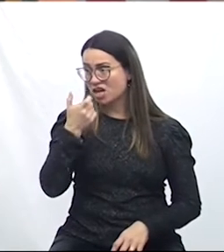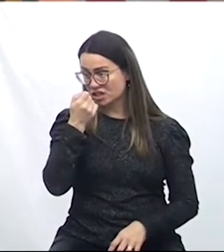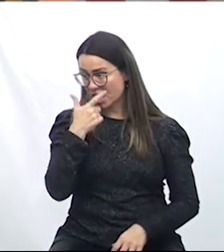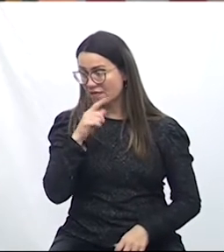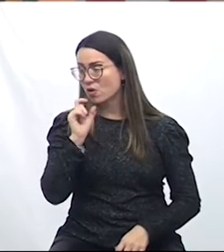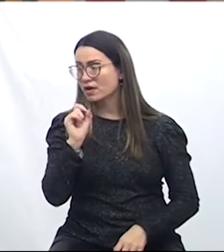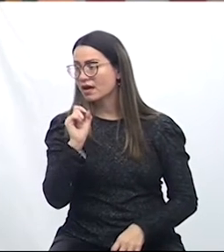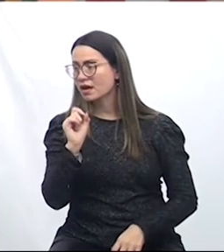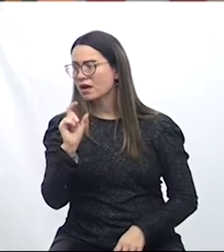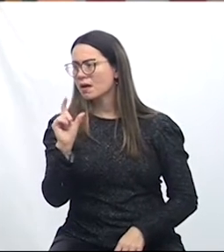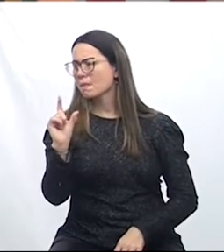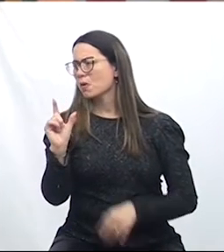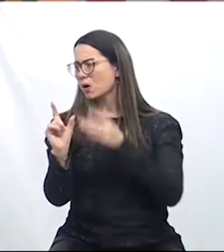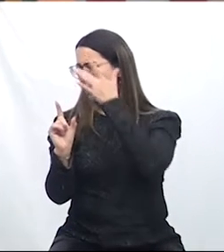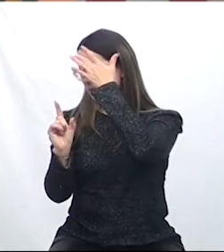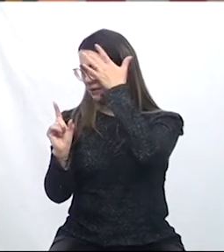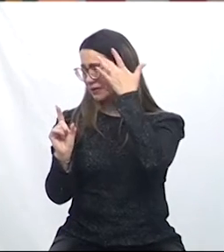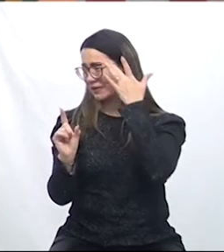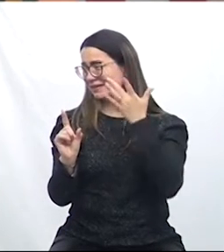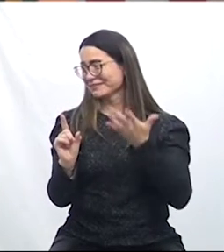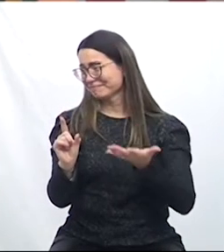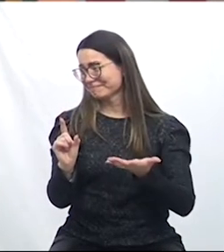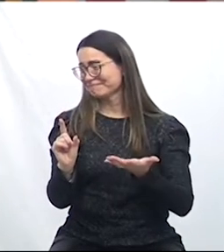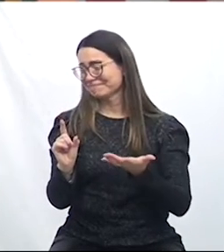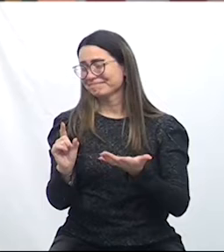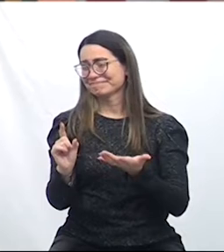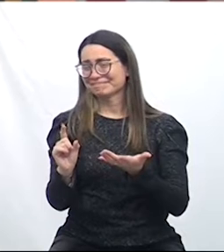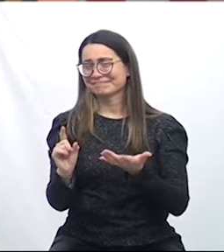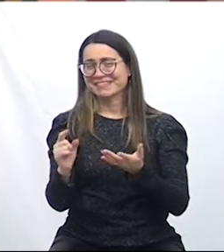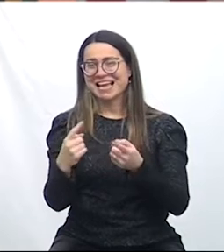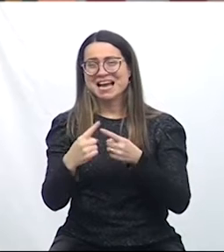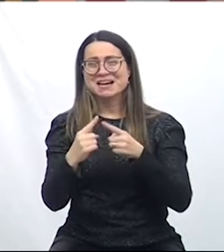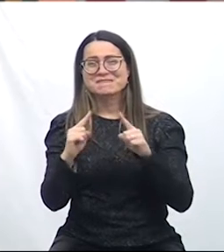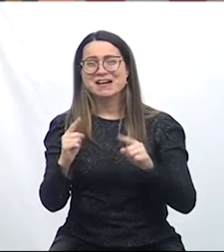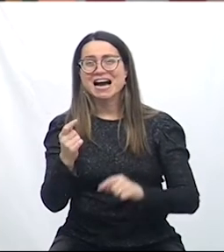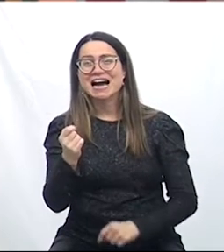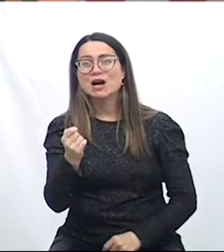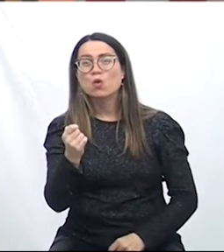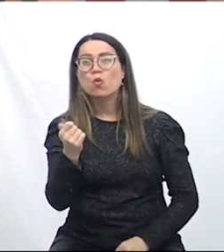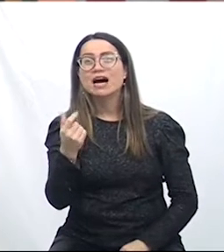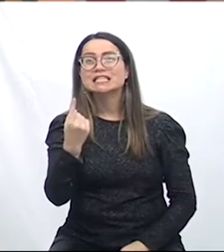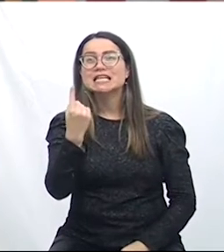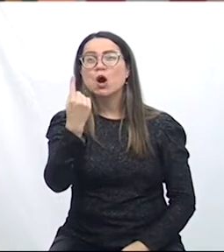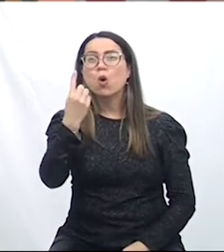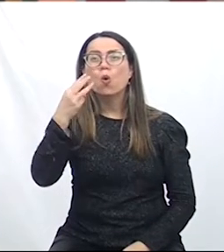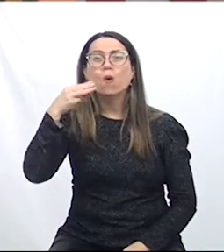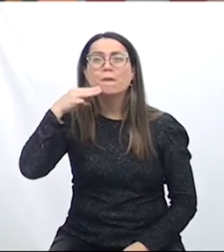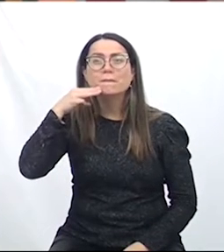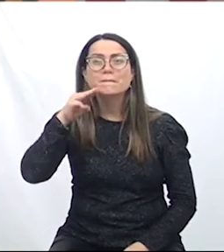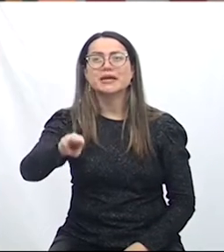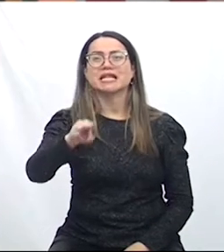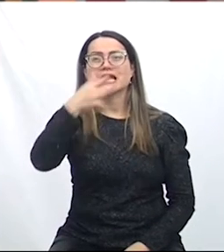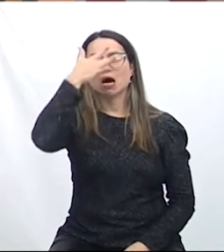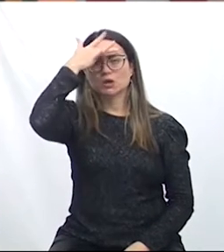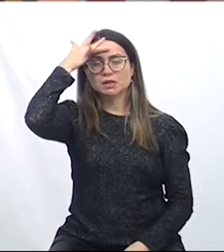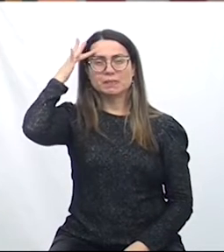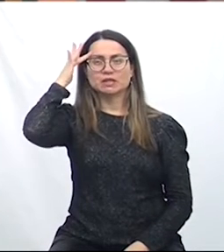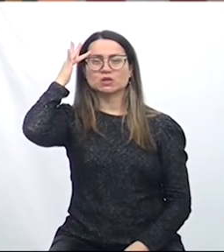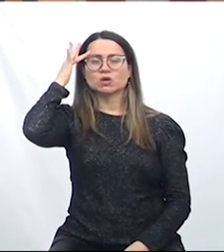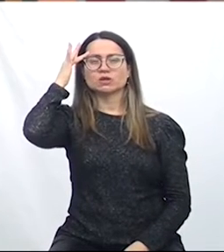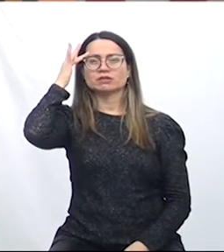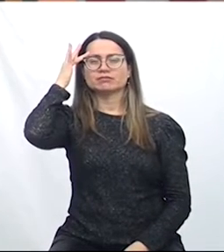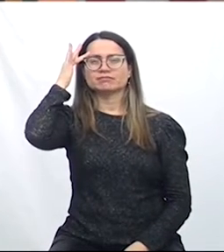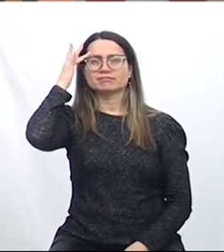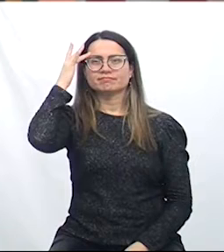na manifestação em Brasília, quase 1 milhão de pessoas em Brasília, era um mar